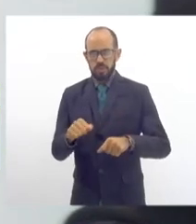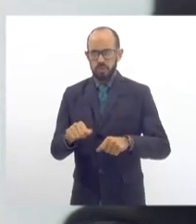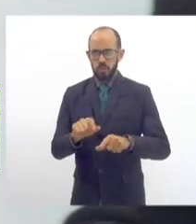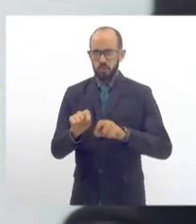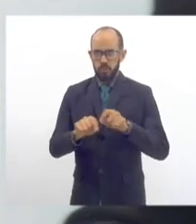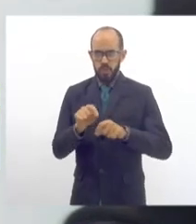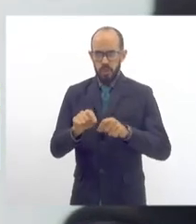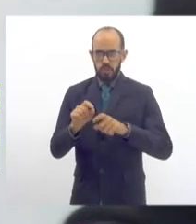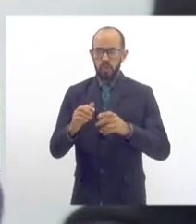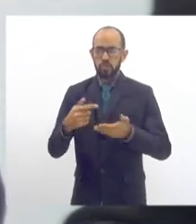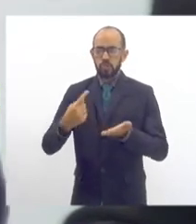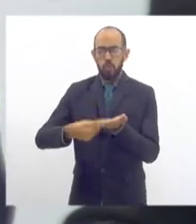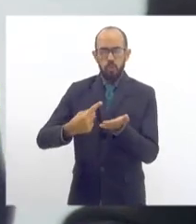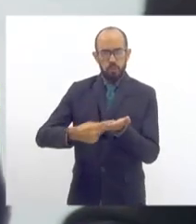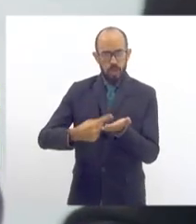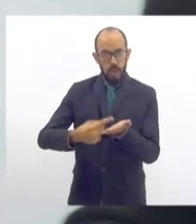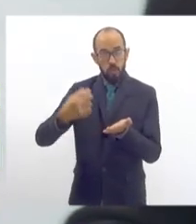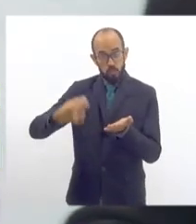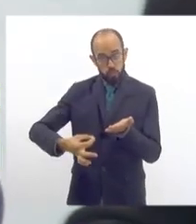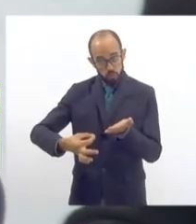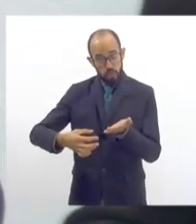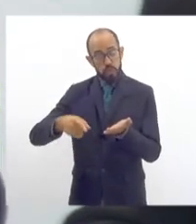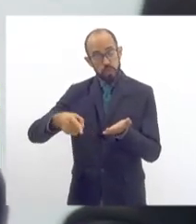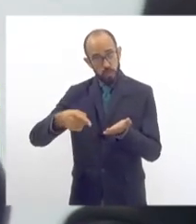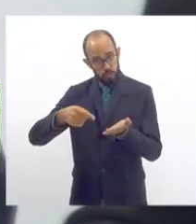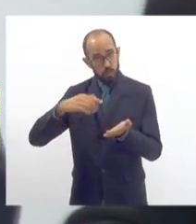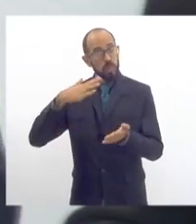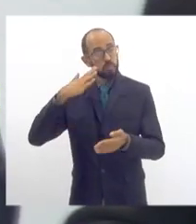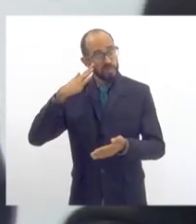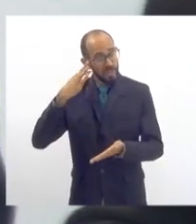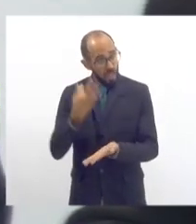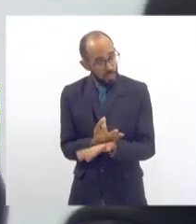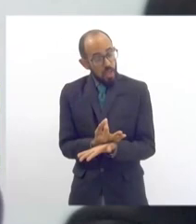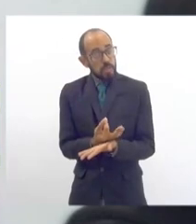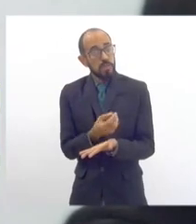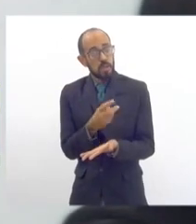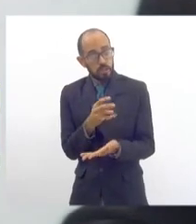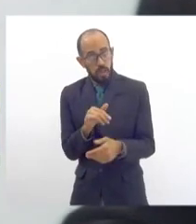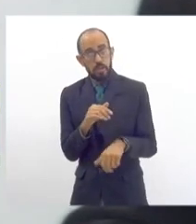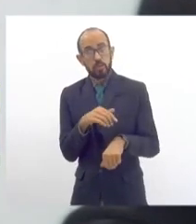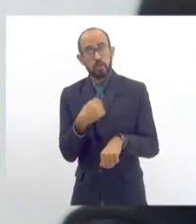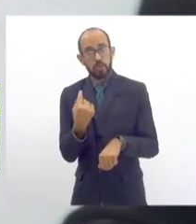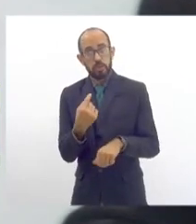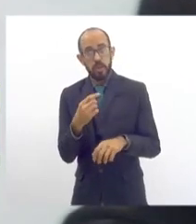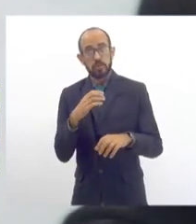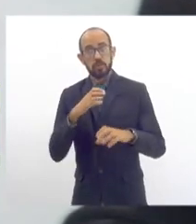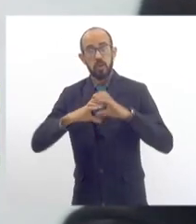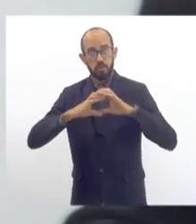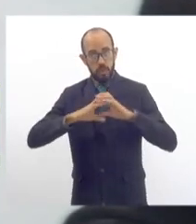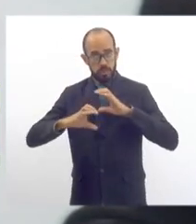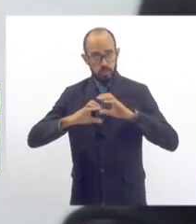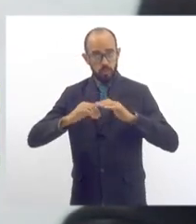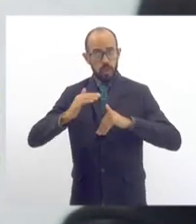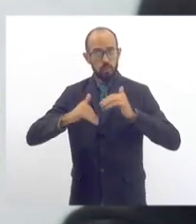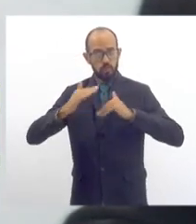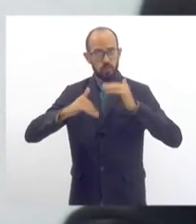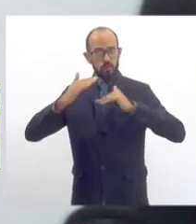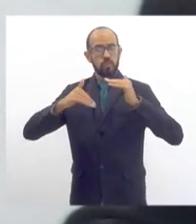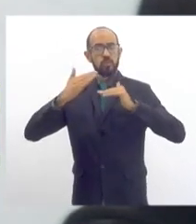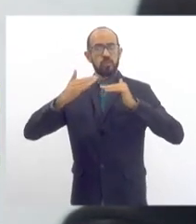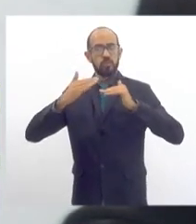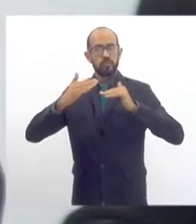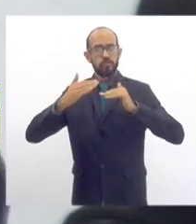de forma justa. Eu tenho certeza que tem sido tratado, tenho conversado muito com o presidente Adolfo. E, por mais que